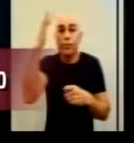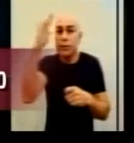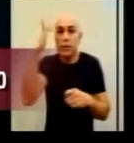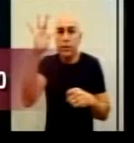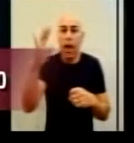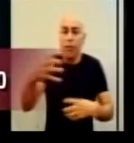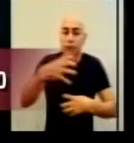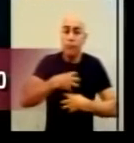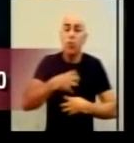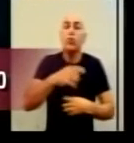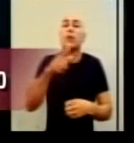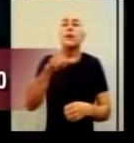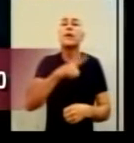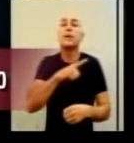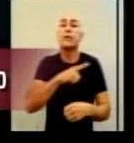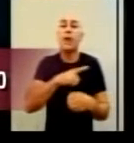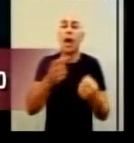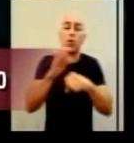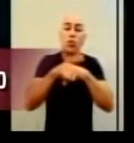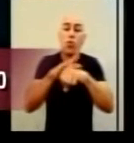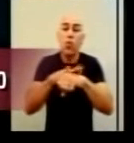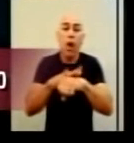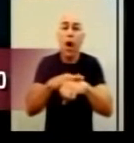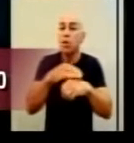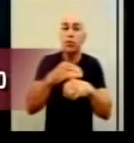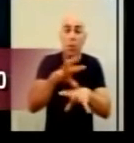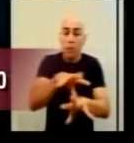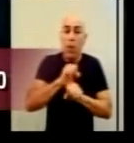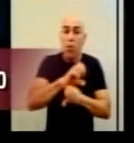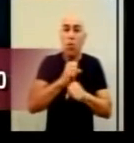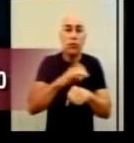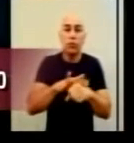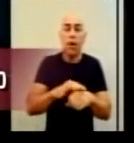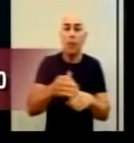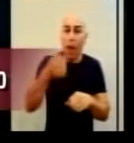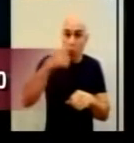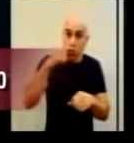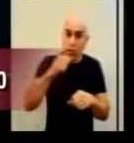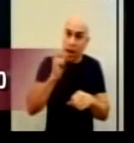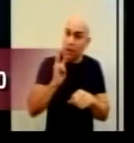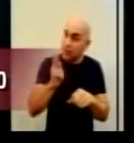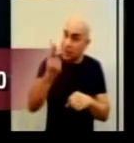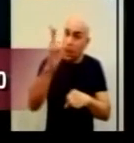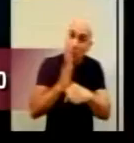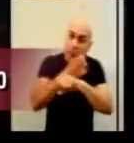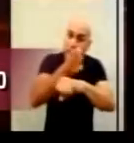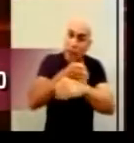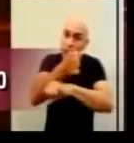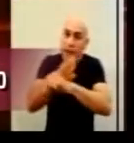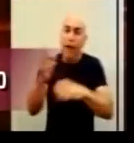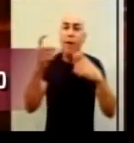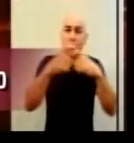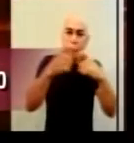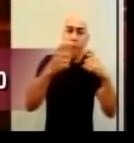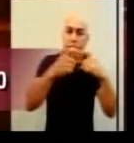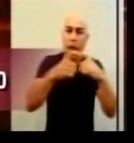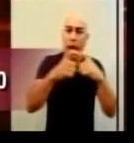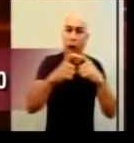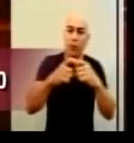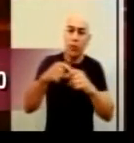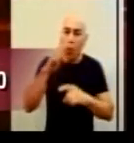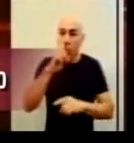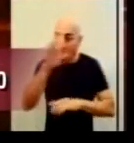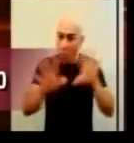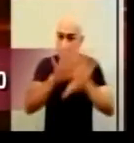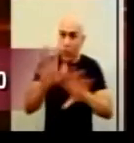que possam ter. Como as mulheres, elas acabam procurando mais o serviço de saúde para fazer ações preventivas, então elas sabem mais